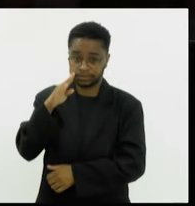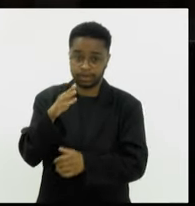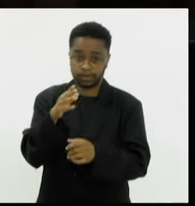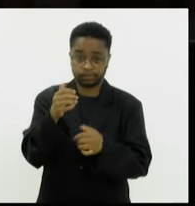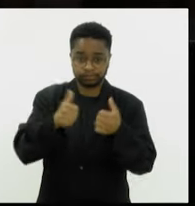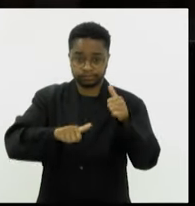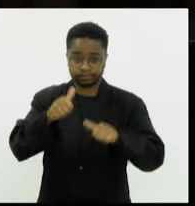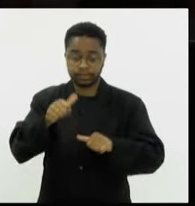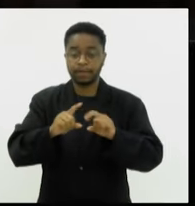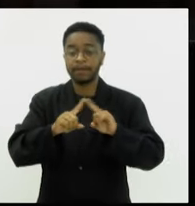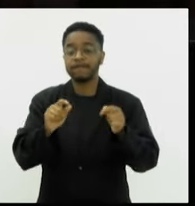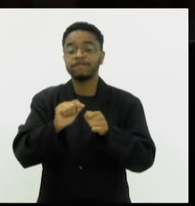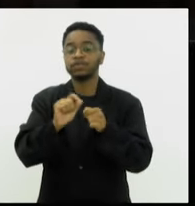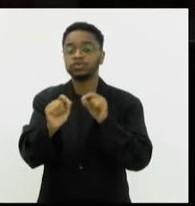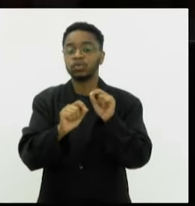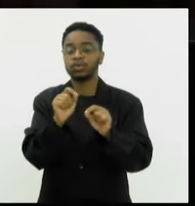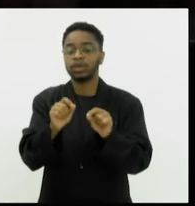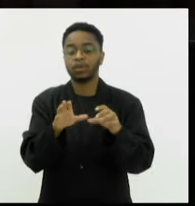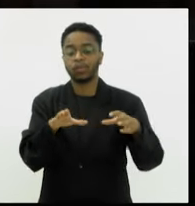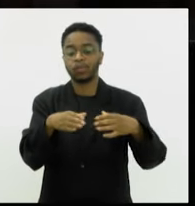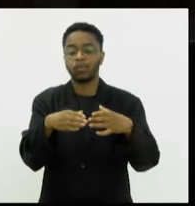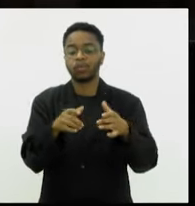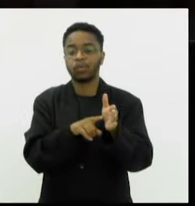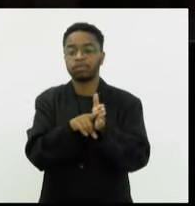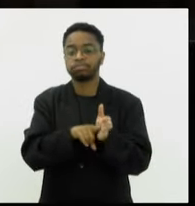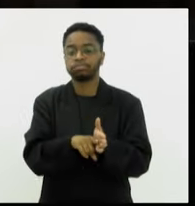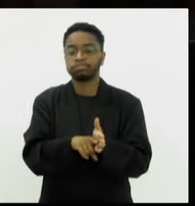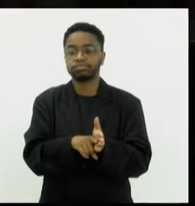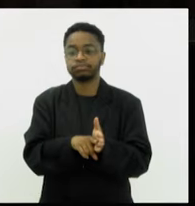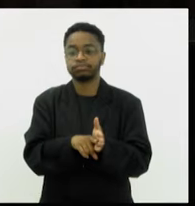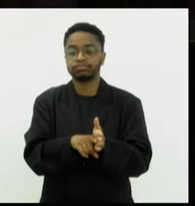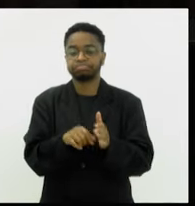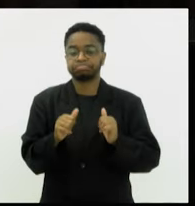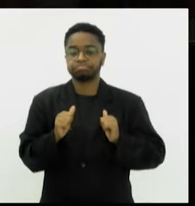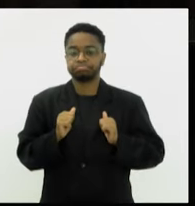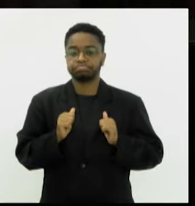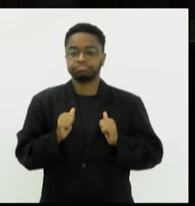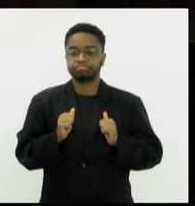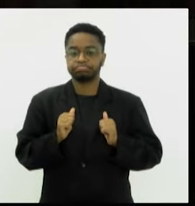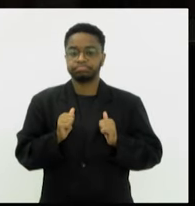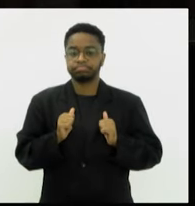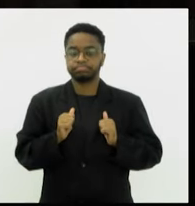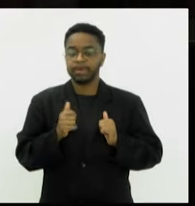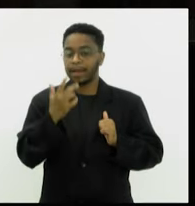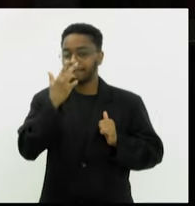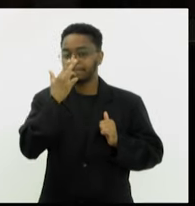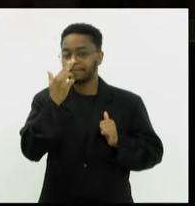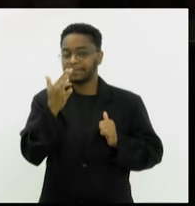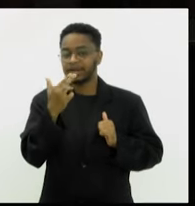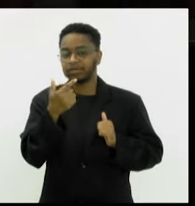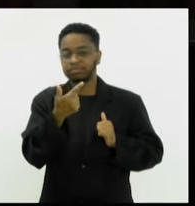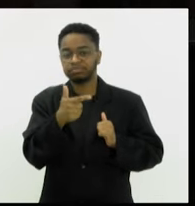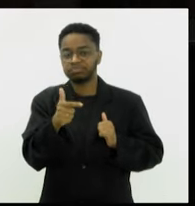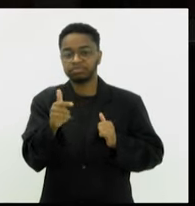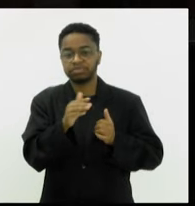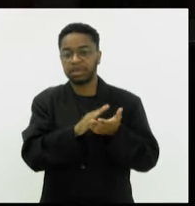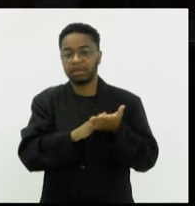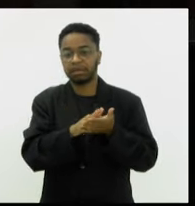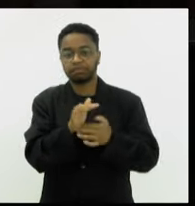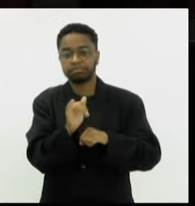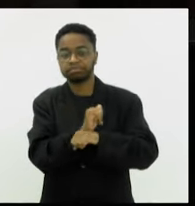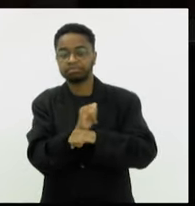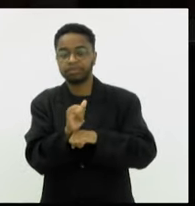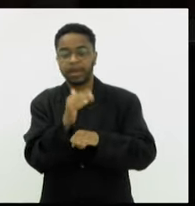máxima. Mas o que fizeram os investigadores? Fizeram como se não tivesse essas ferramentas